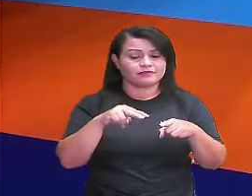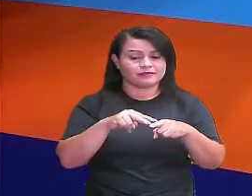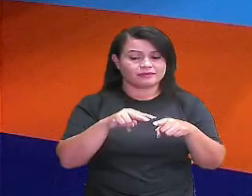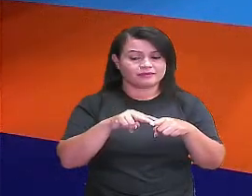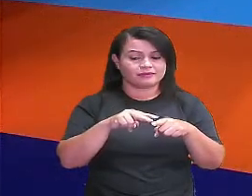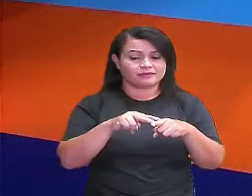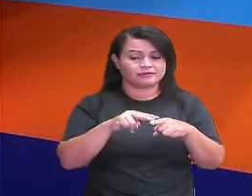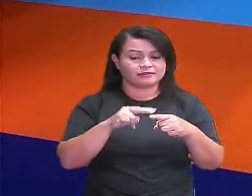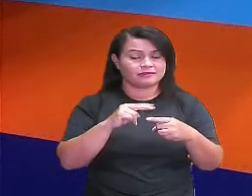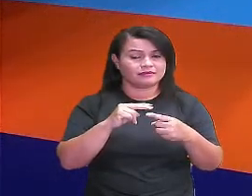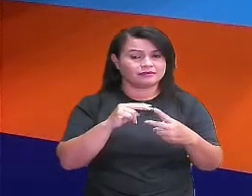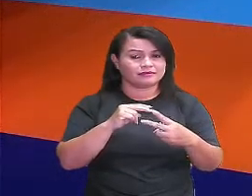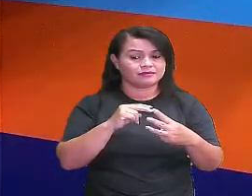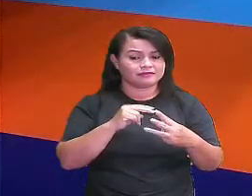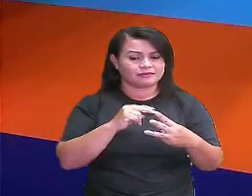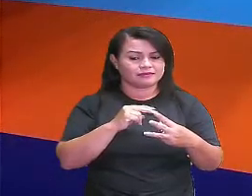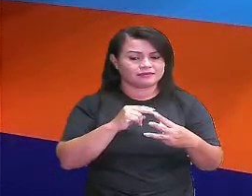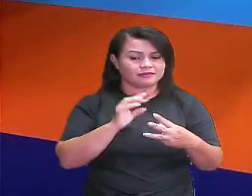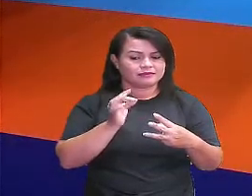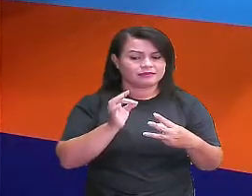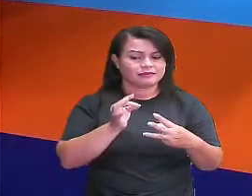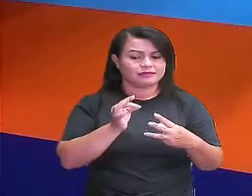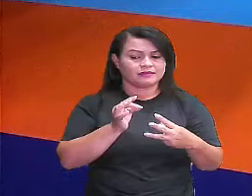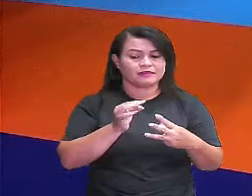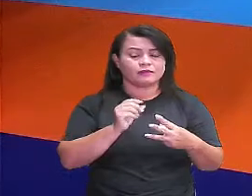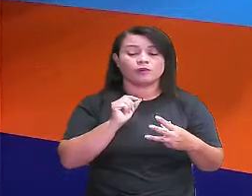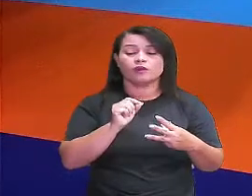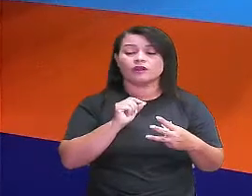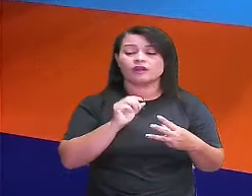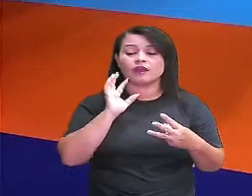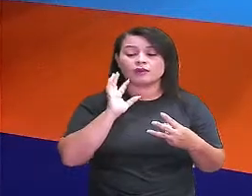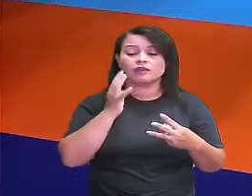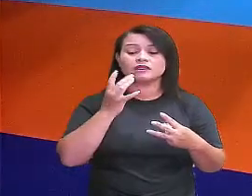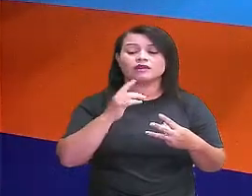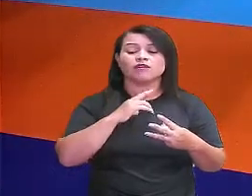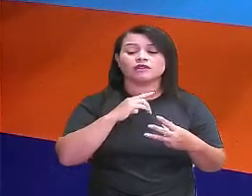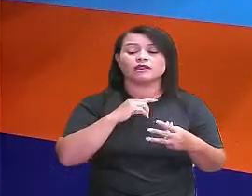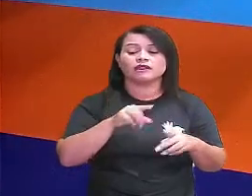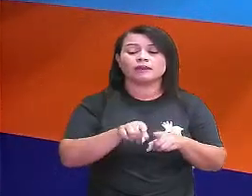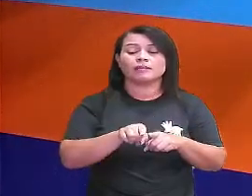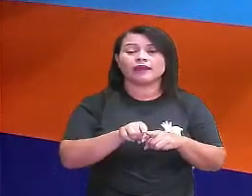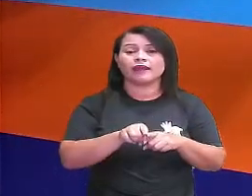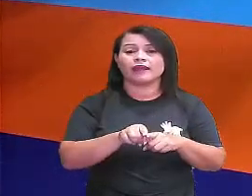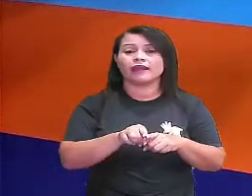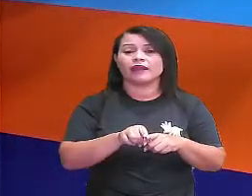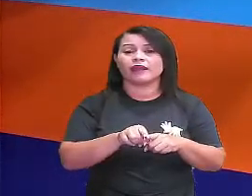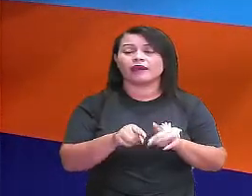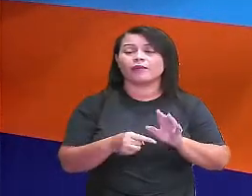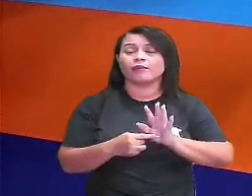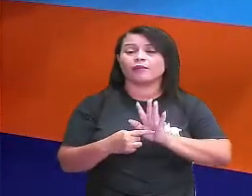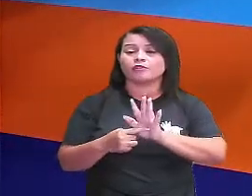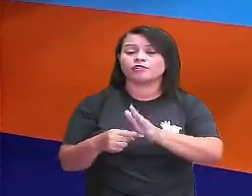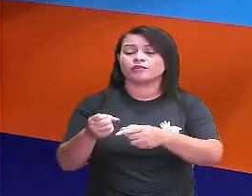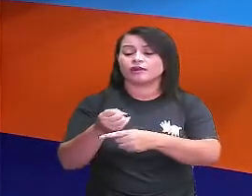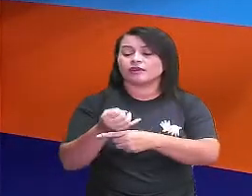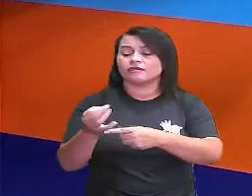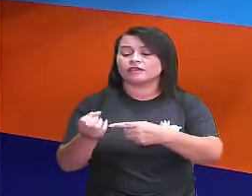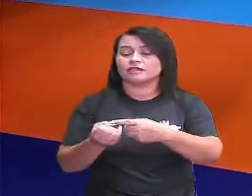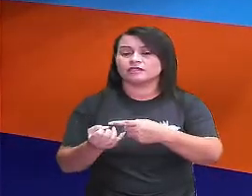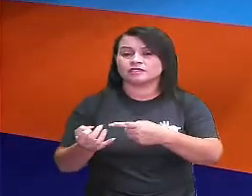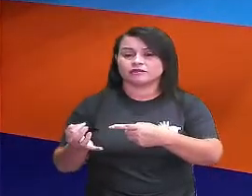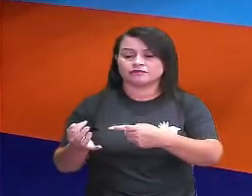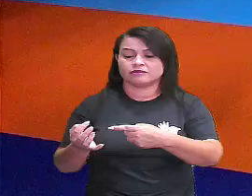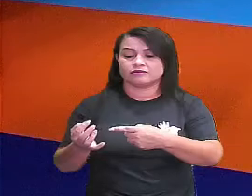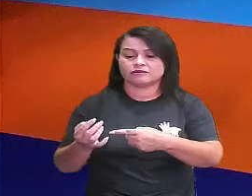aqui. 1, 2, 3. E aí, eu vou ter aqui a fração que representa